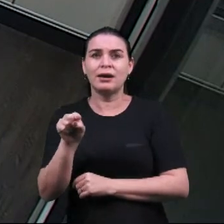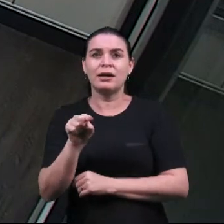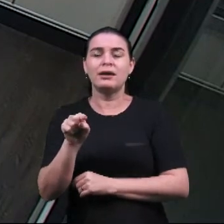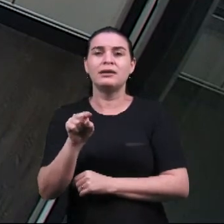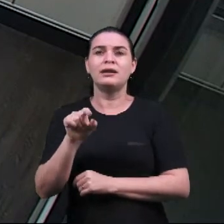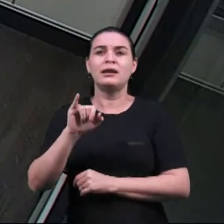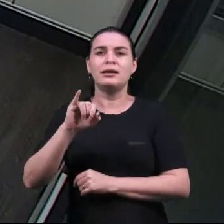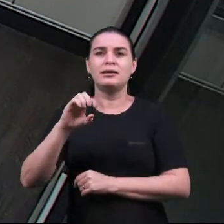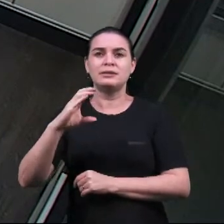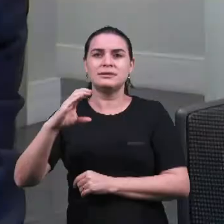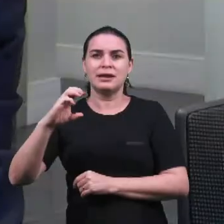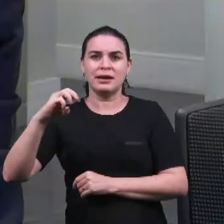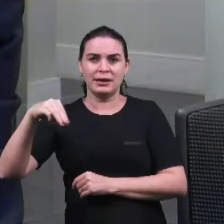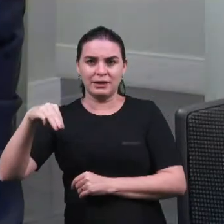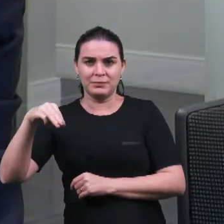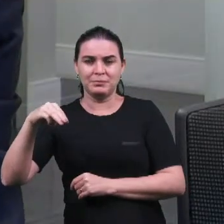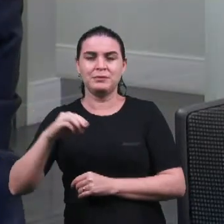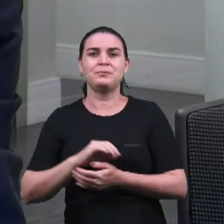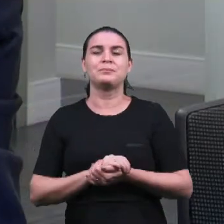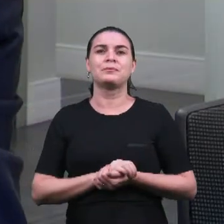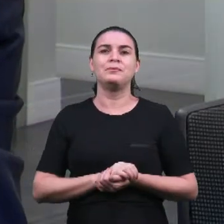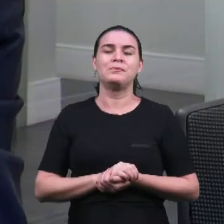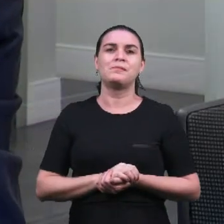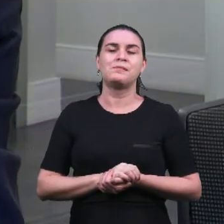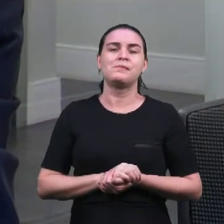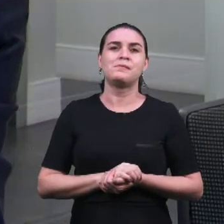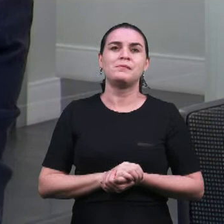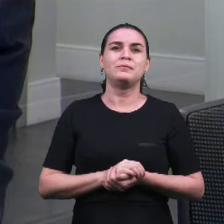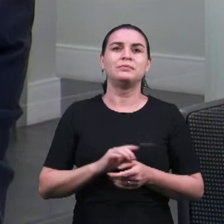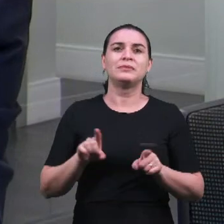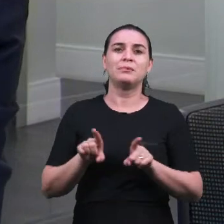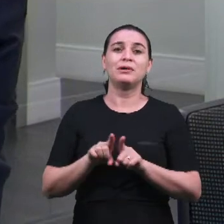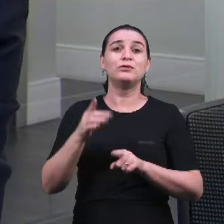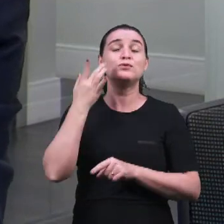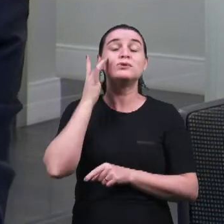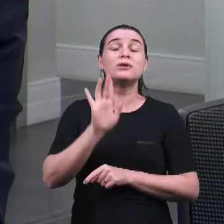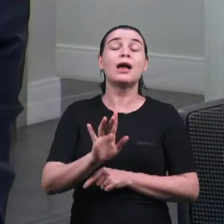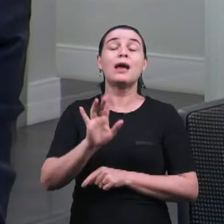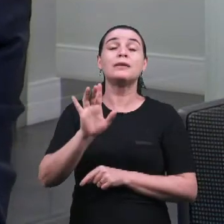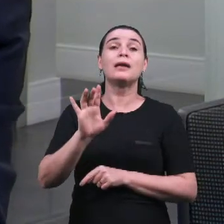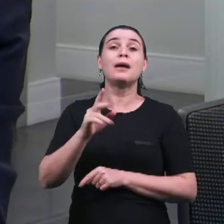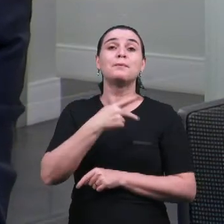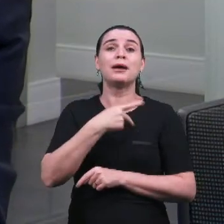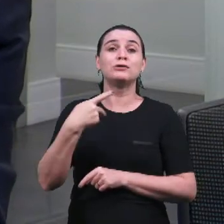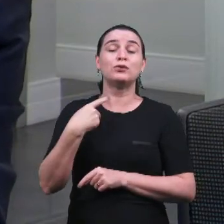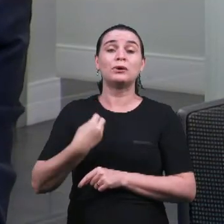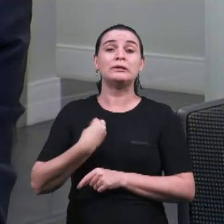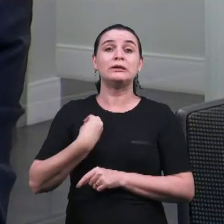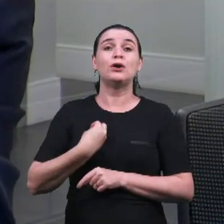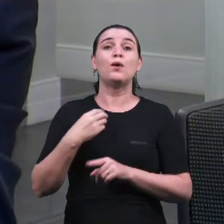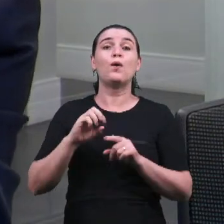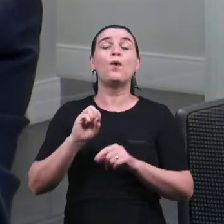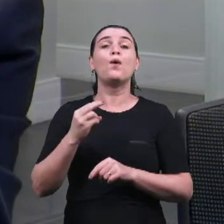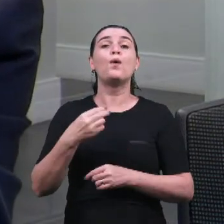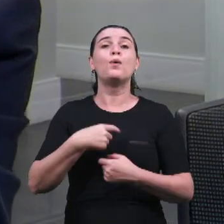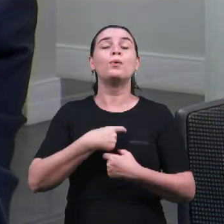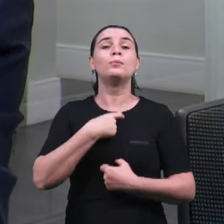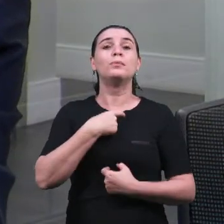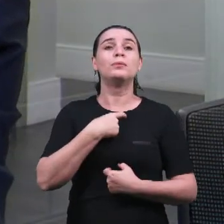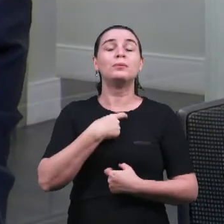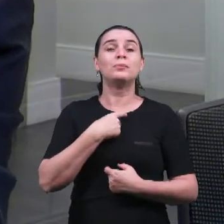essa semana, acho que pastor, não sei se tem pastor assistindo, tem um obreiro assistindo, o diácono.